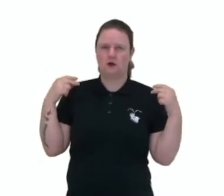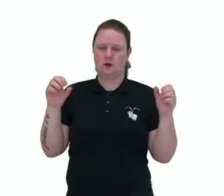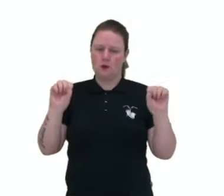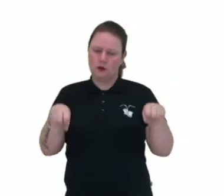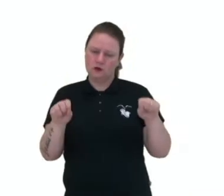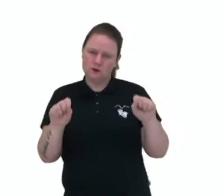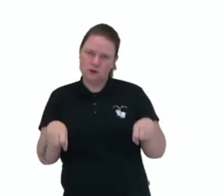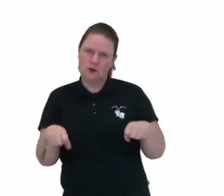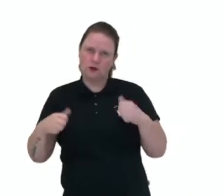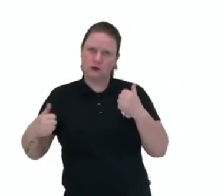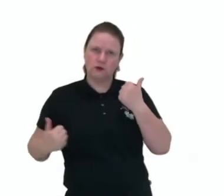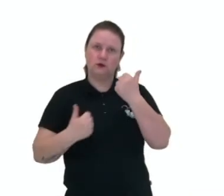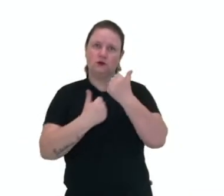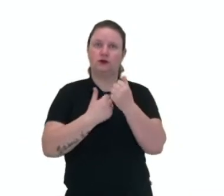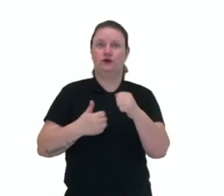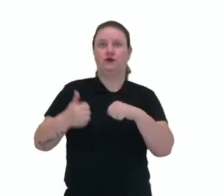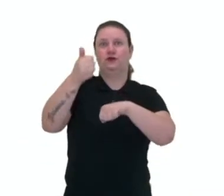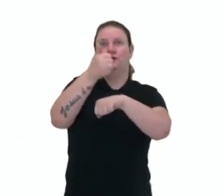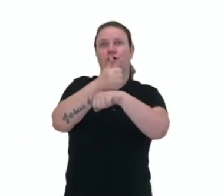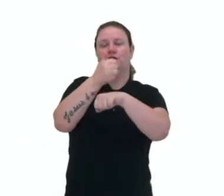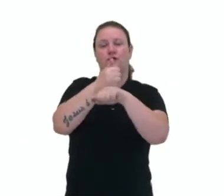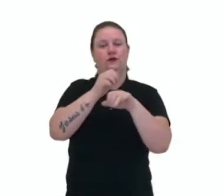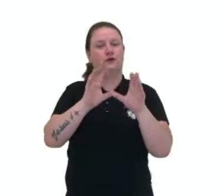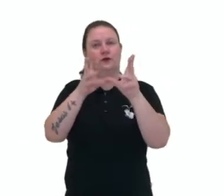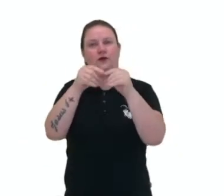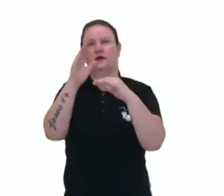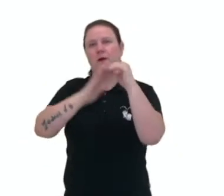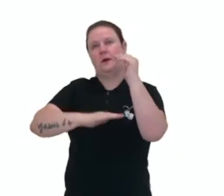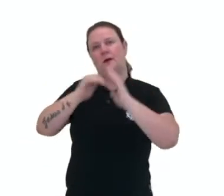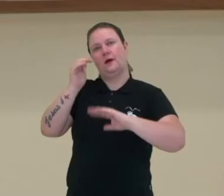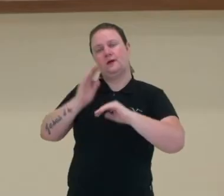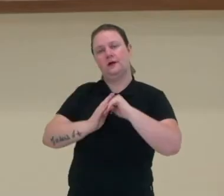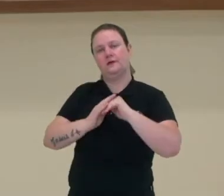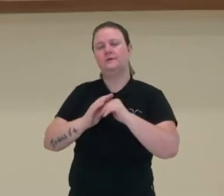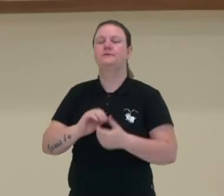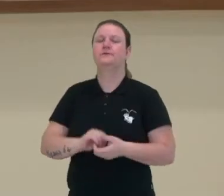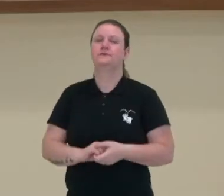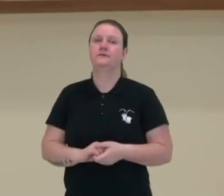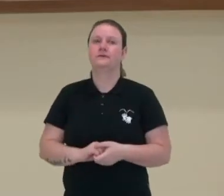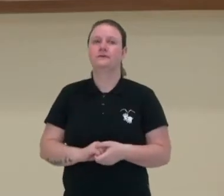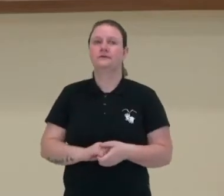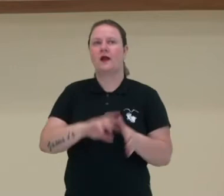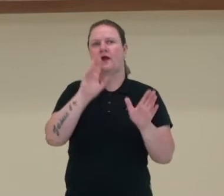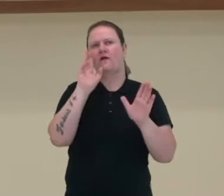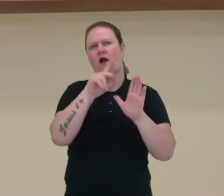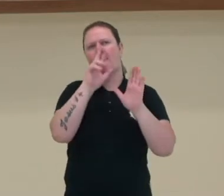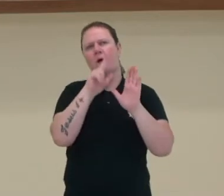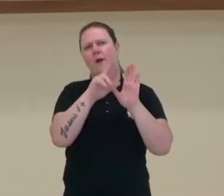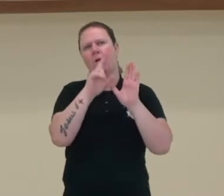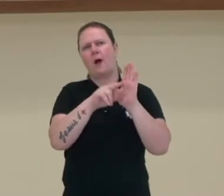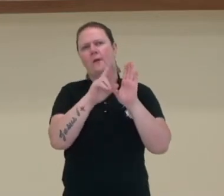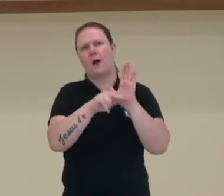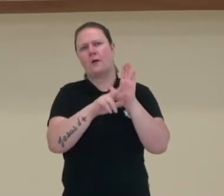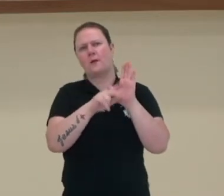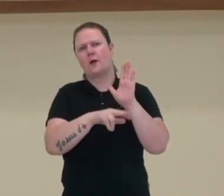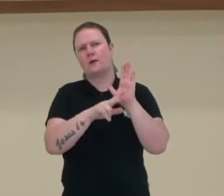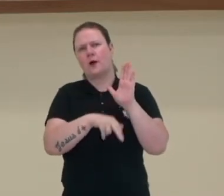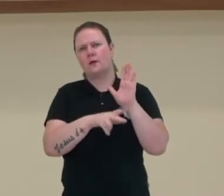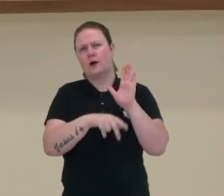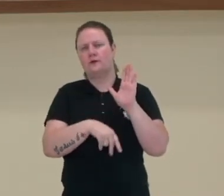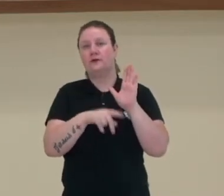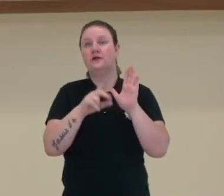assistente, diretor, super trabalhador. E aqui ele vai listar vários tipos de profissões. Vamos